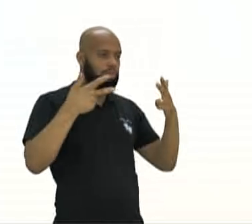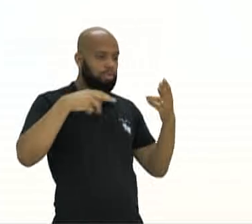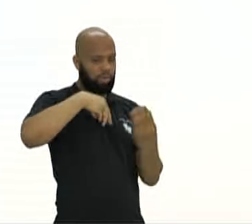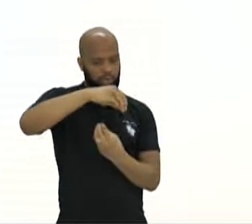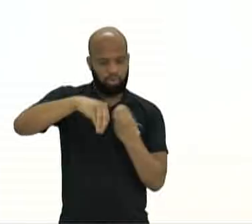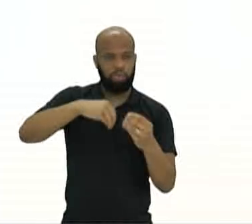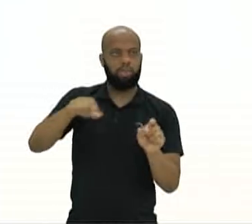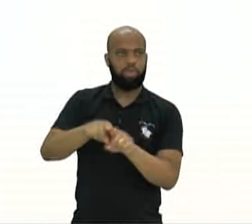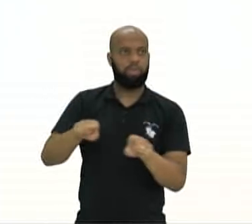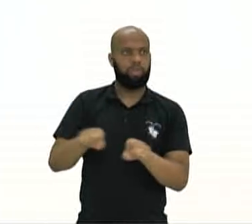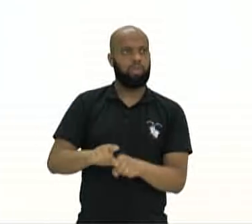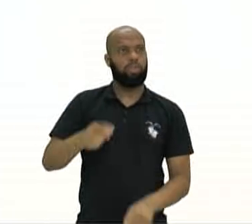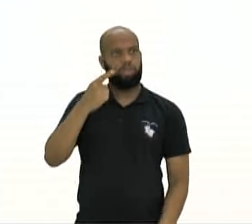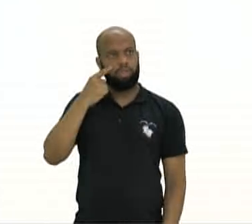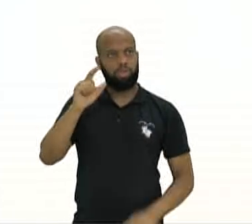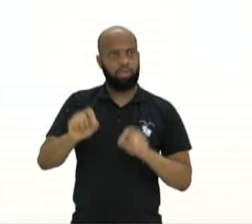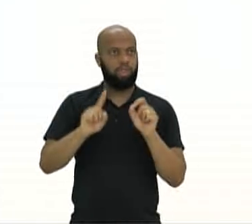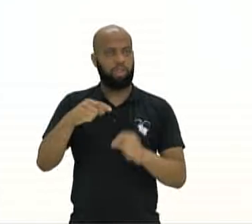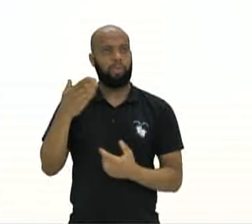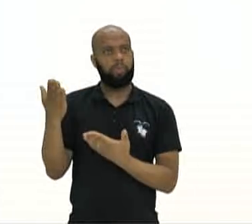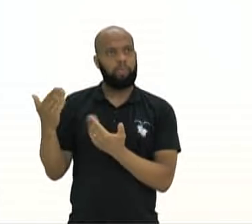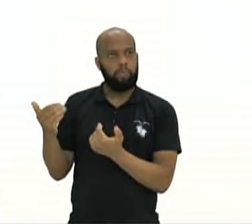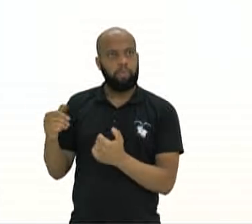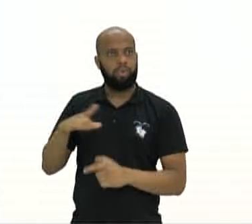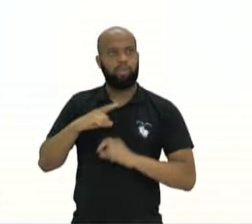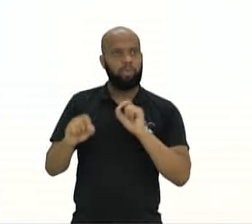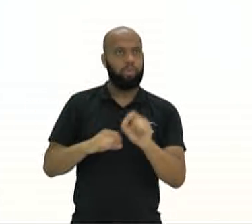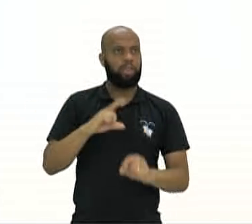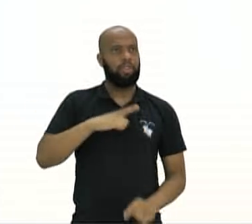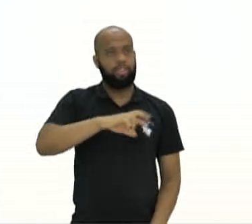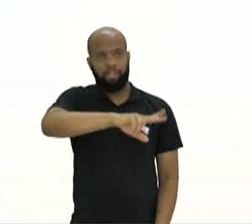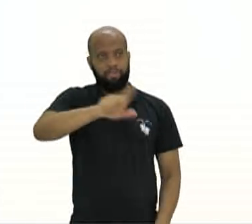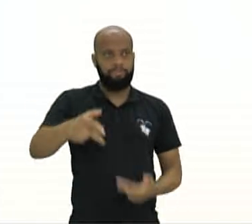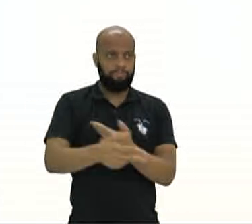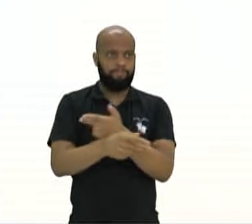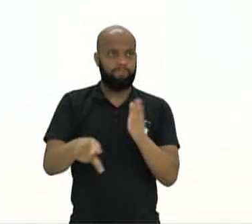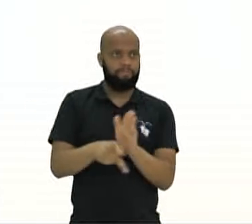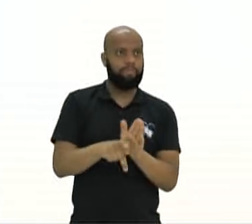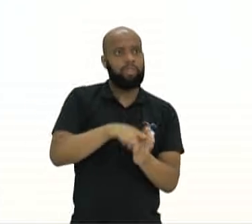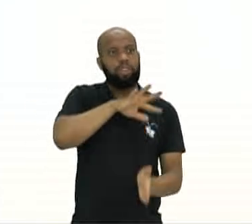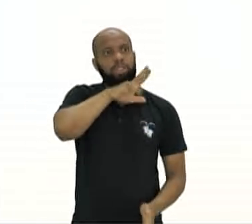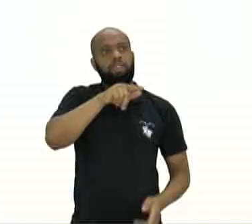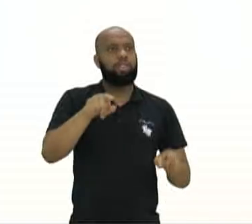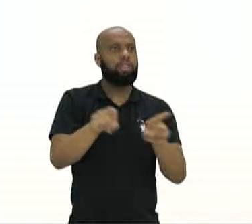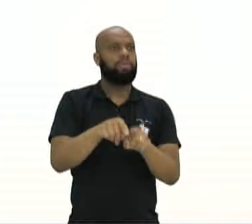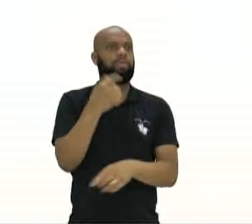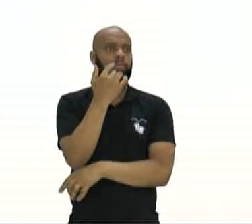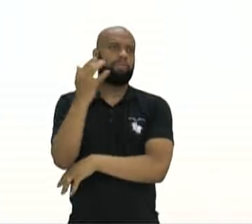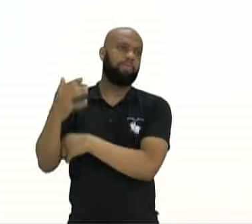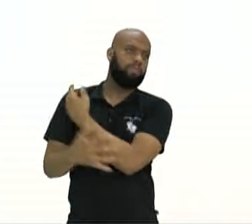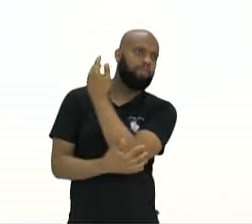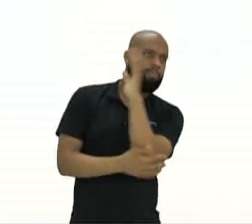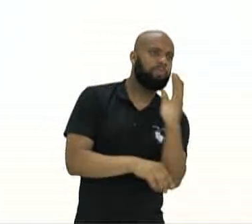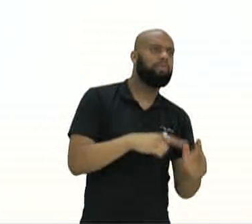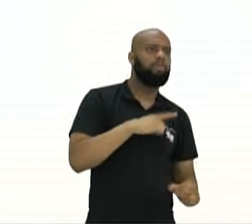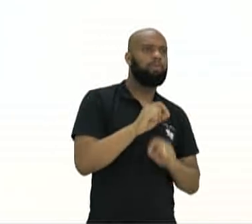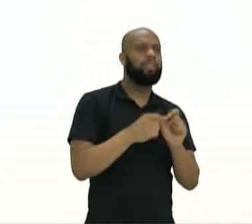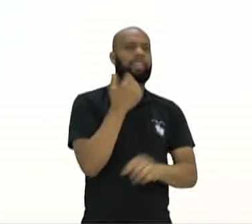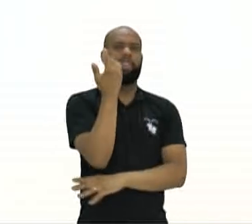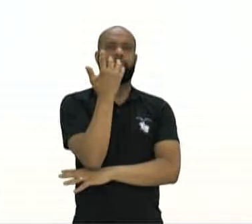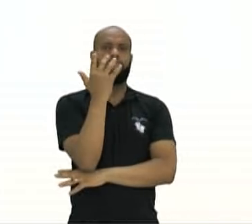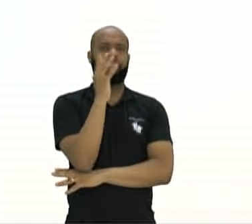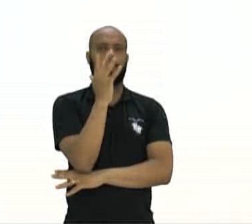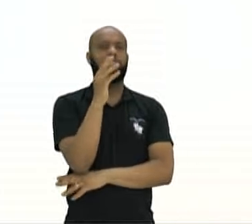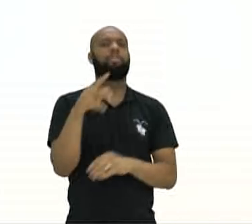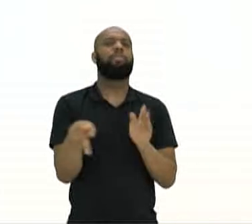mesmo? Né? Aqui ó, é uma jovem mameluca rodeada de elementos da fauna e da flora brasileira. Um pé de mamona, galera, famoso